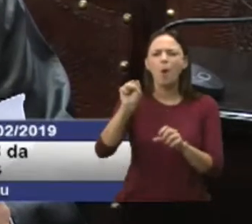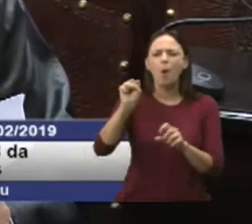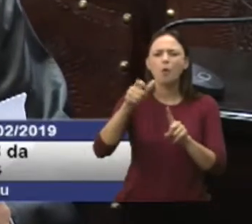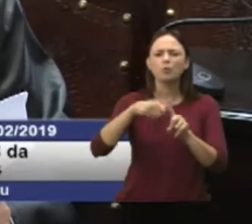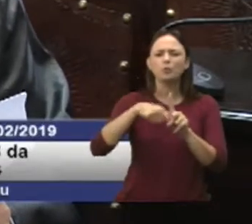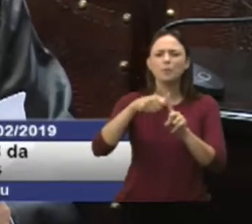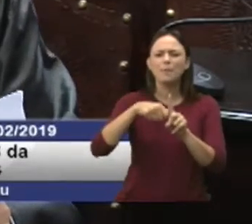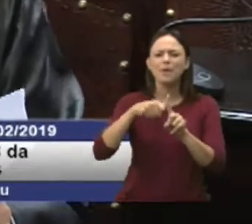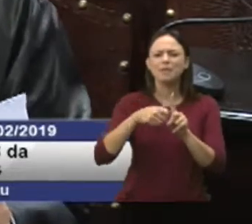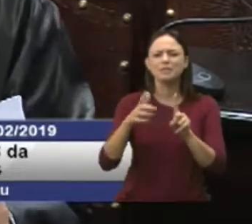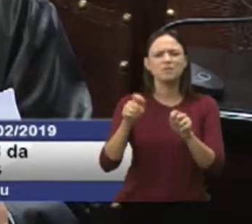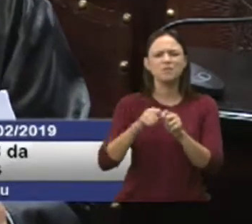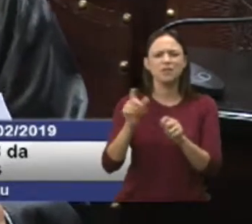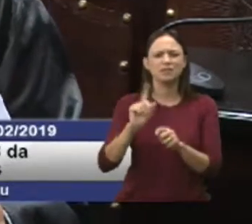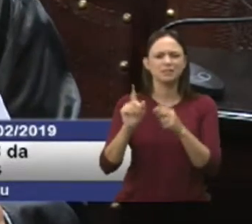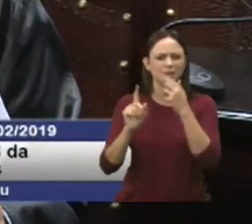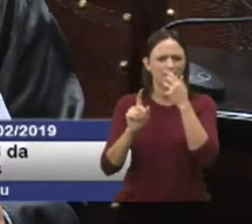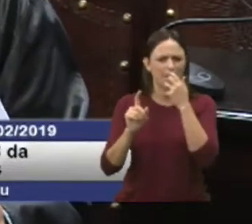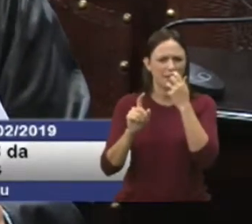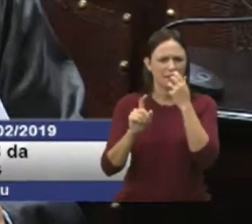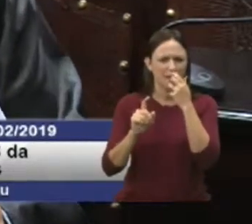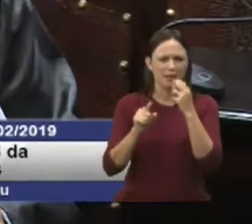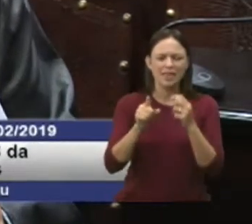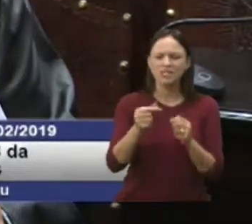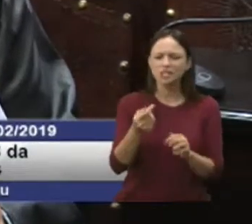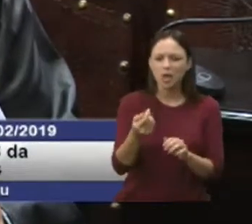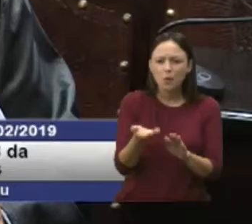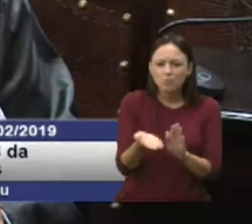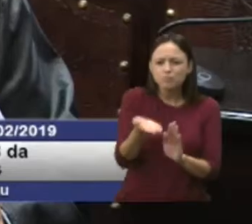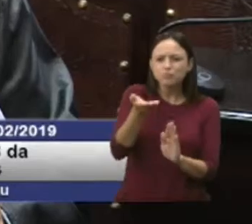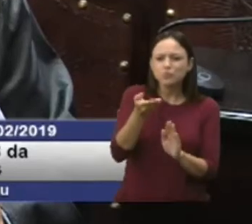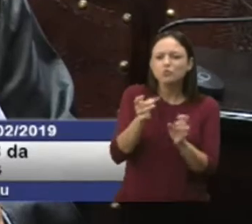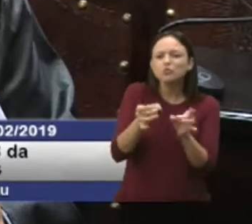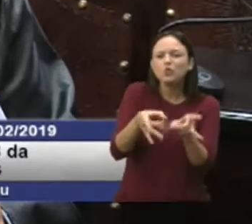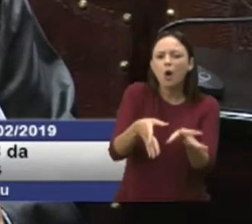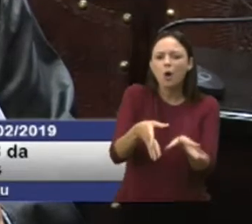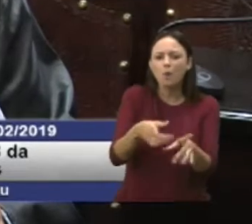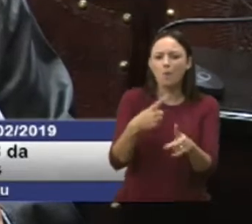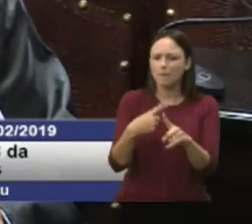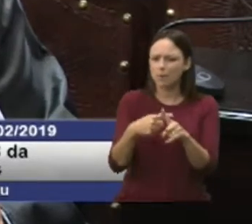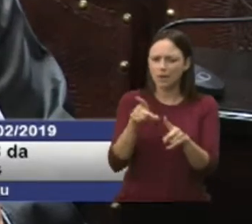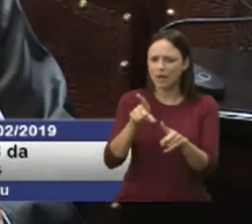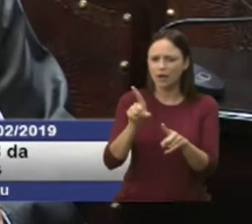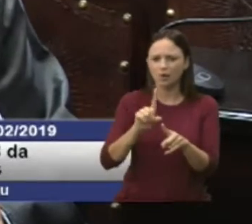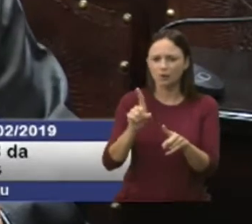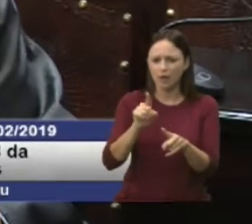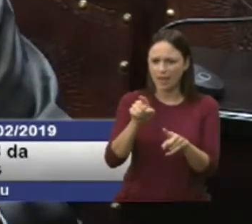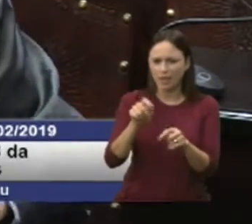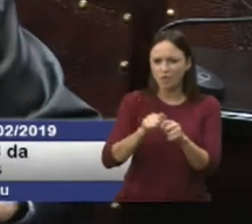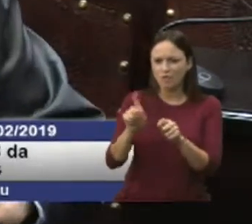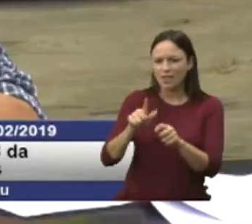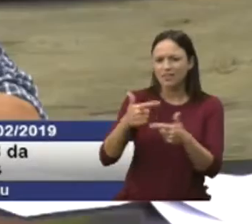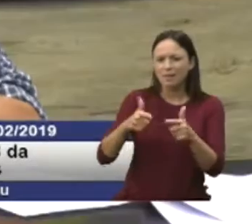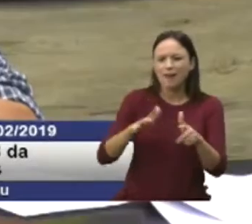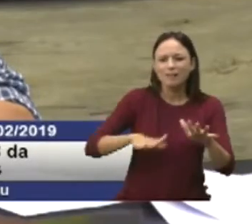se deduzir que, na verdade, esse superávit é justamente porque não foi prestado esse serviço?